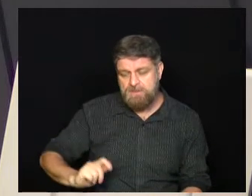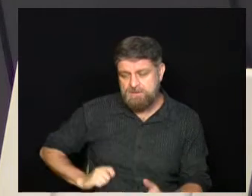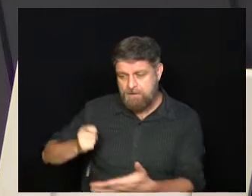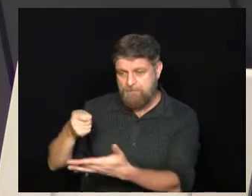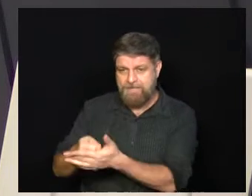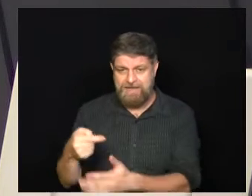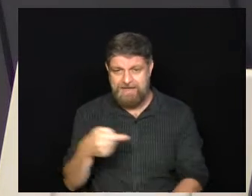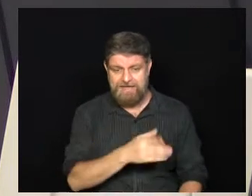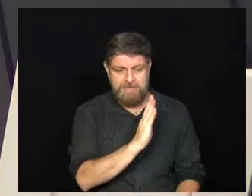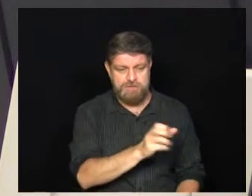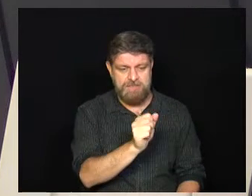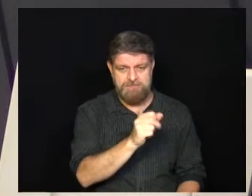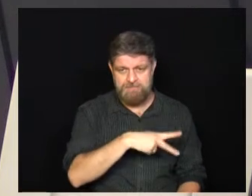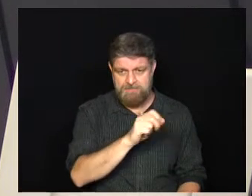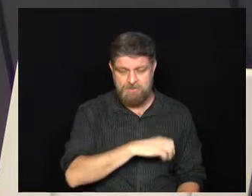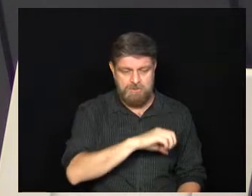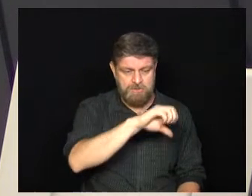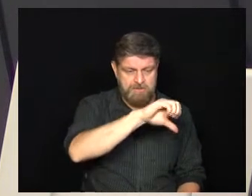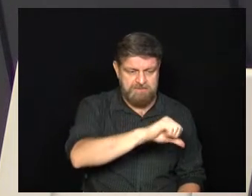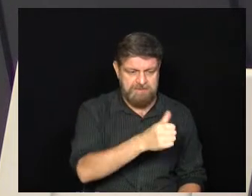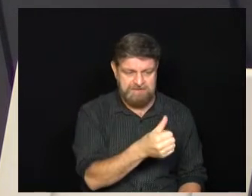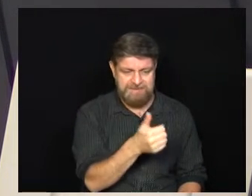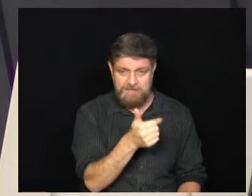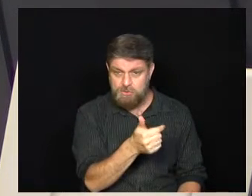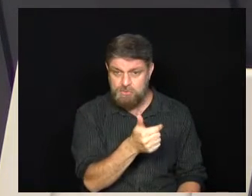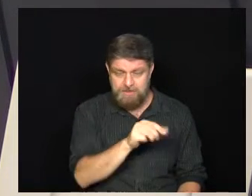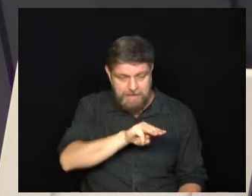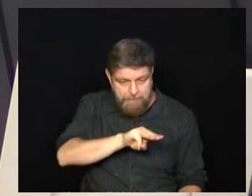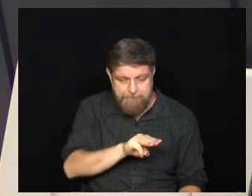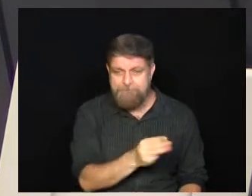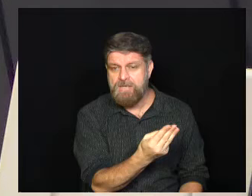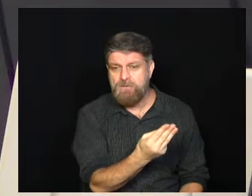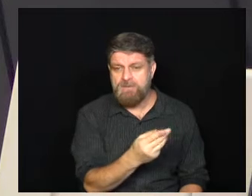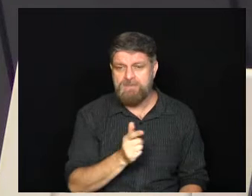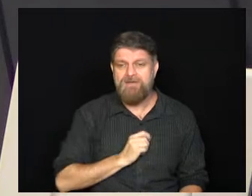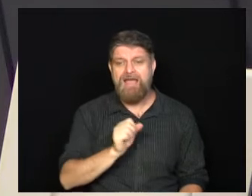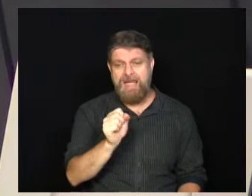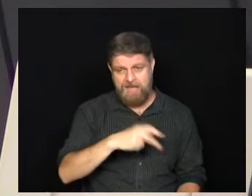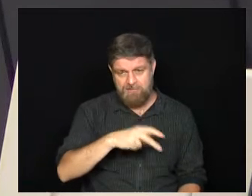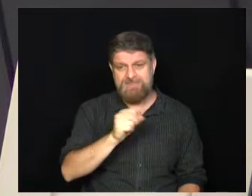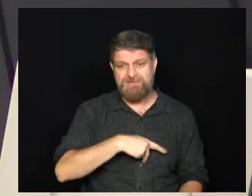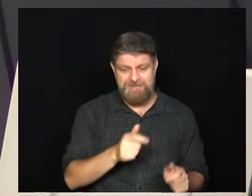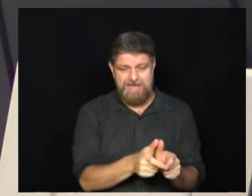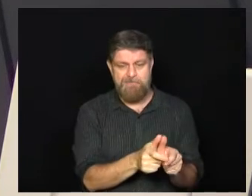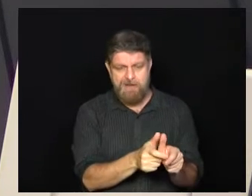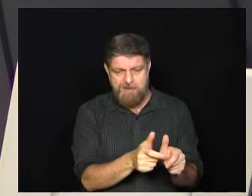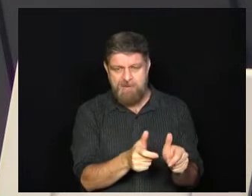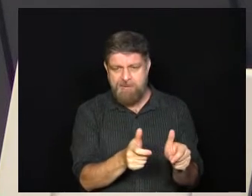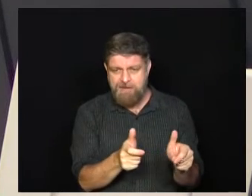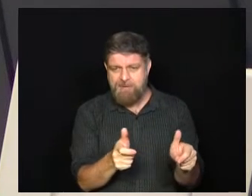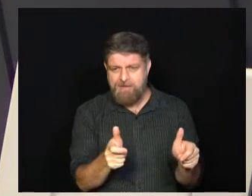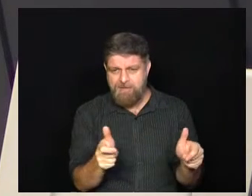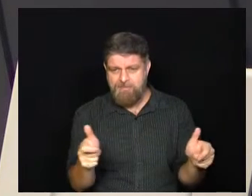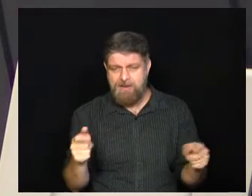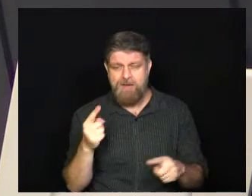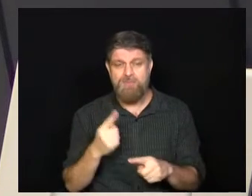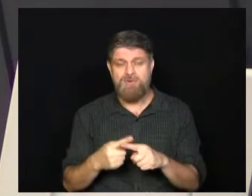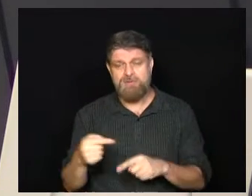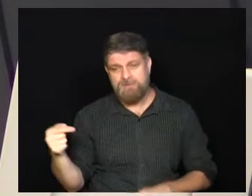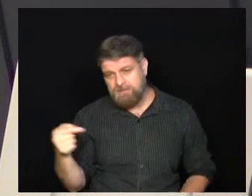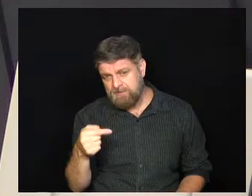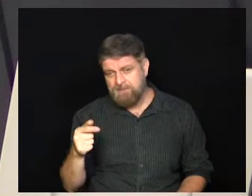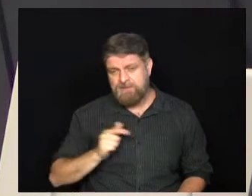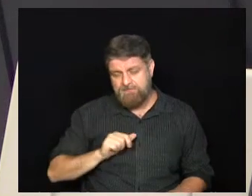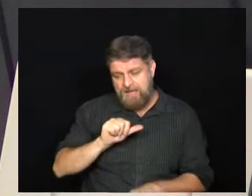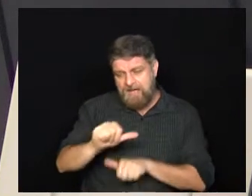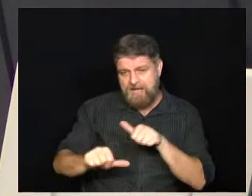Inativo, 962 milhões. Então, houve um volume expressivo de aposentadorias também aí, até em função dessa medida das